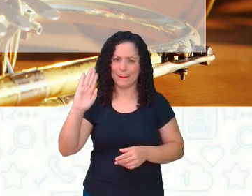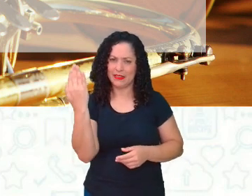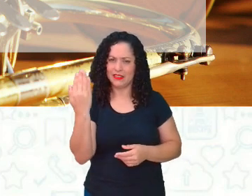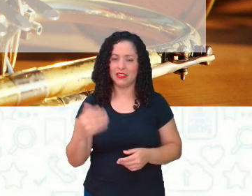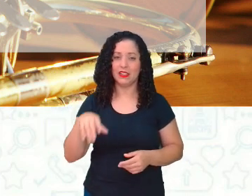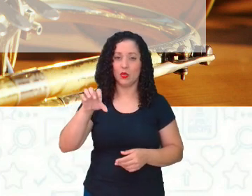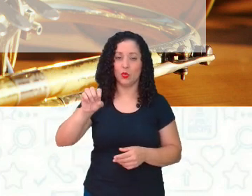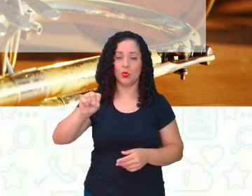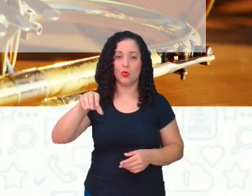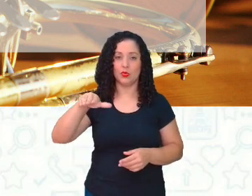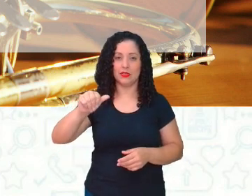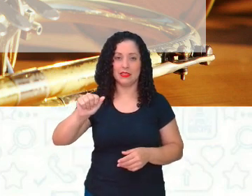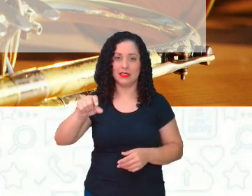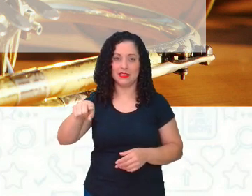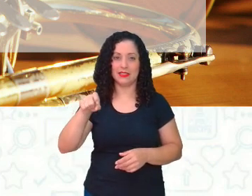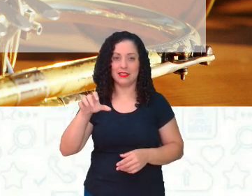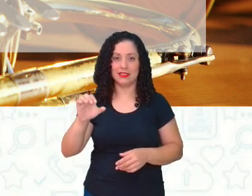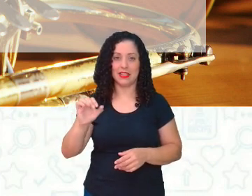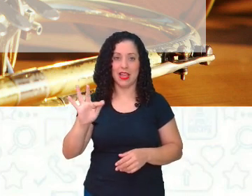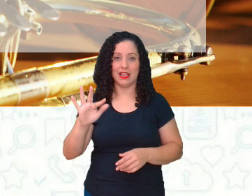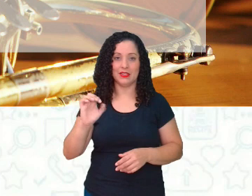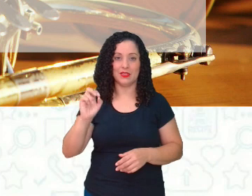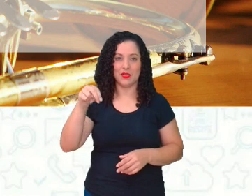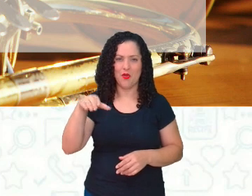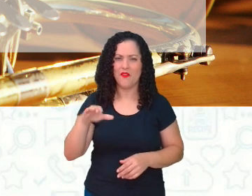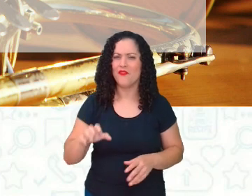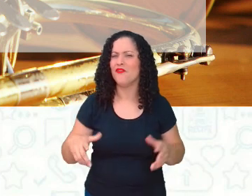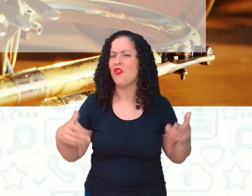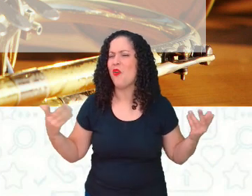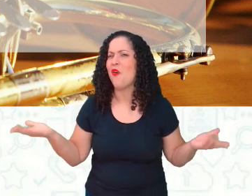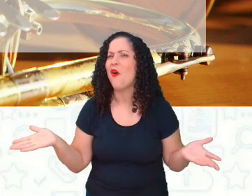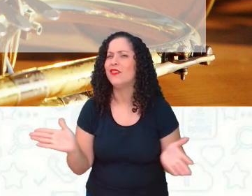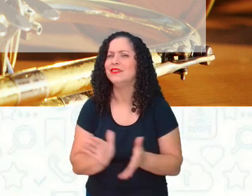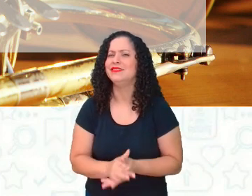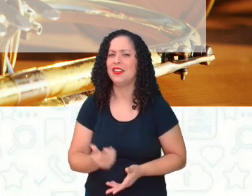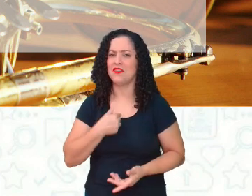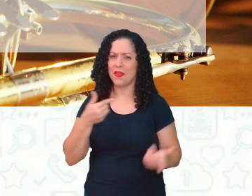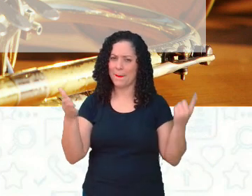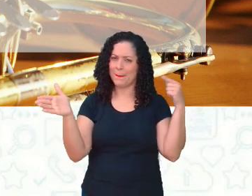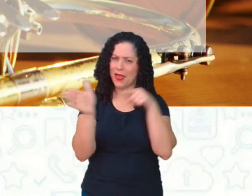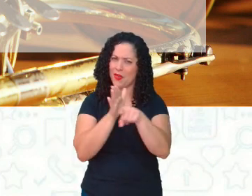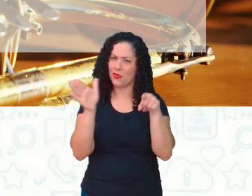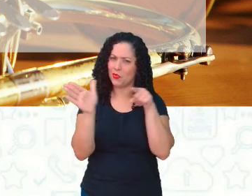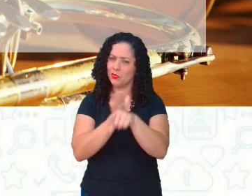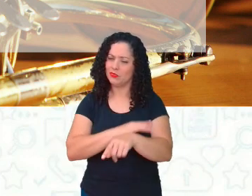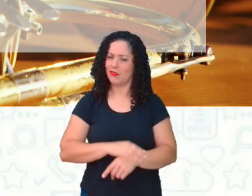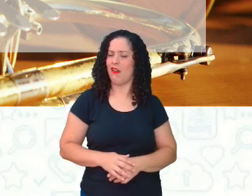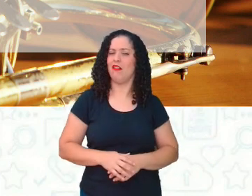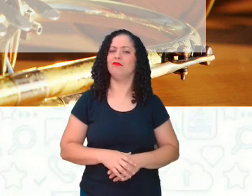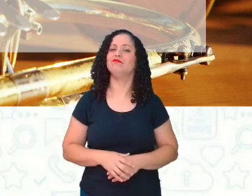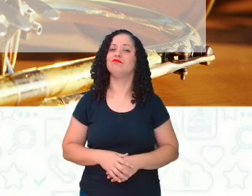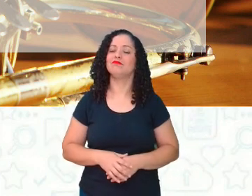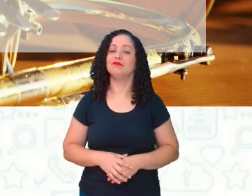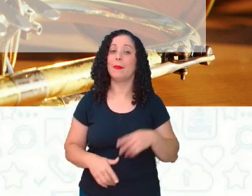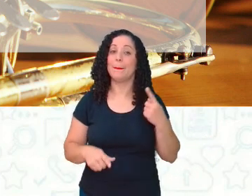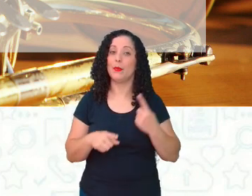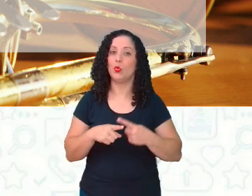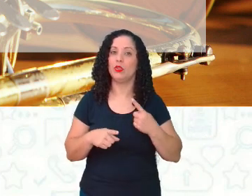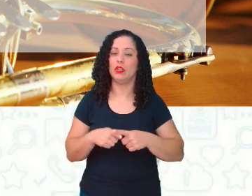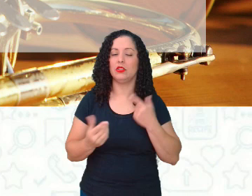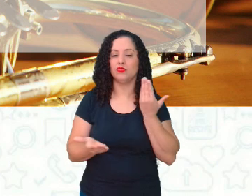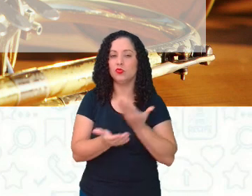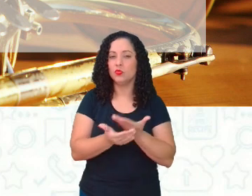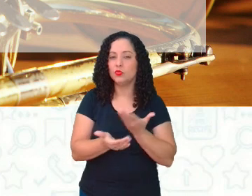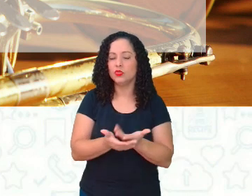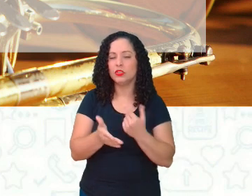alguns instrumentos, mesmo não sendo mais eu ia fazer essa pergunta, porque nos nossos estudos,